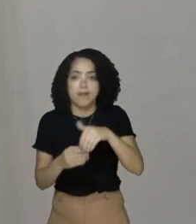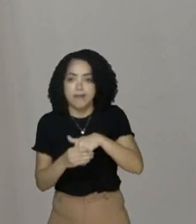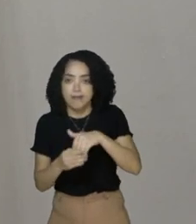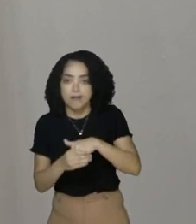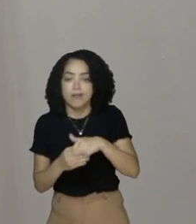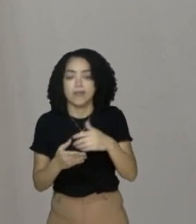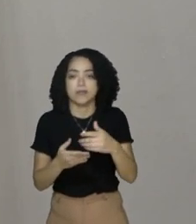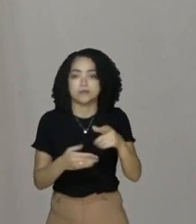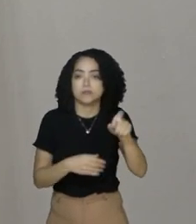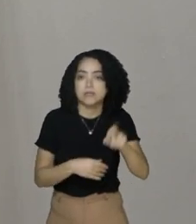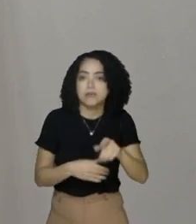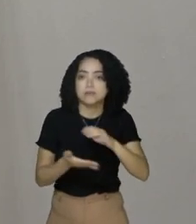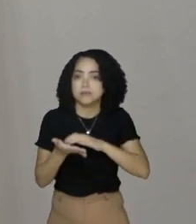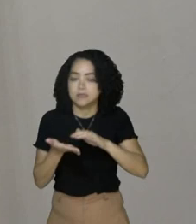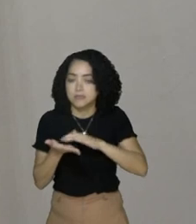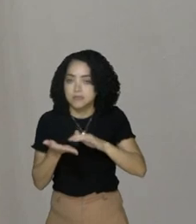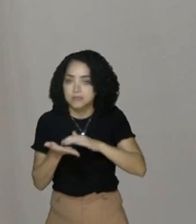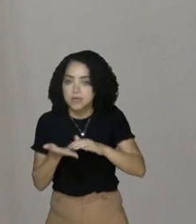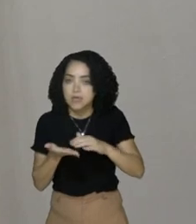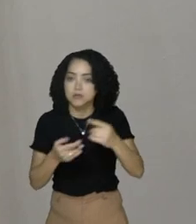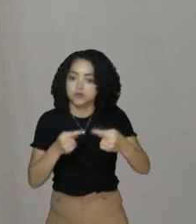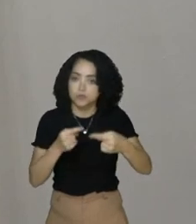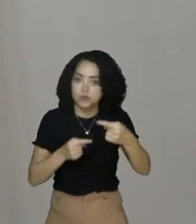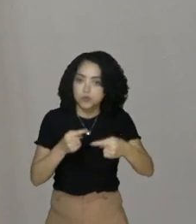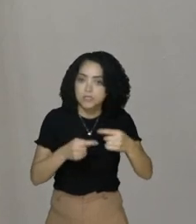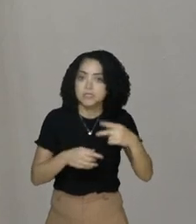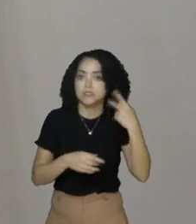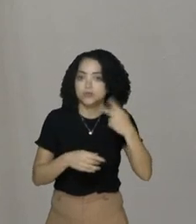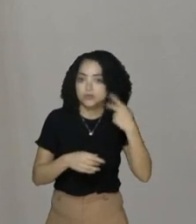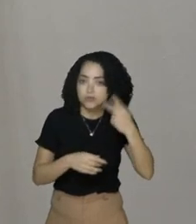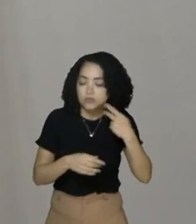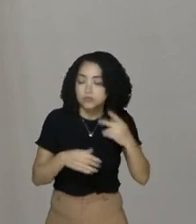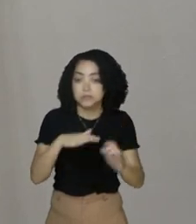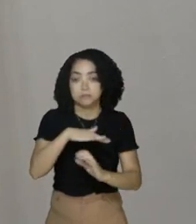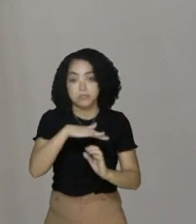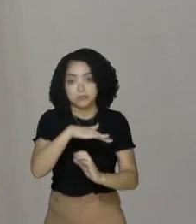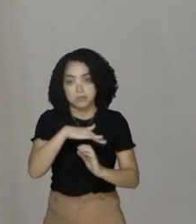ex-secretário, políticos, empresários.